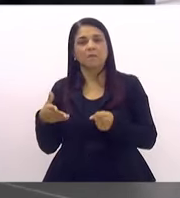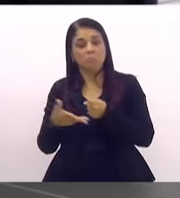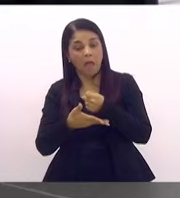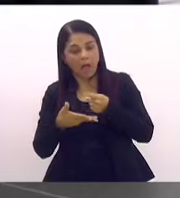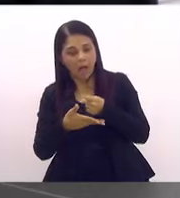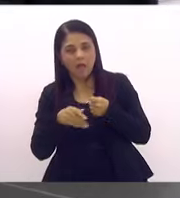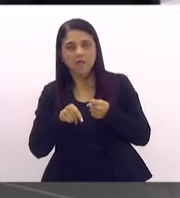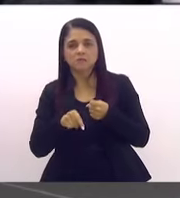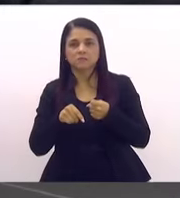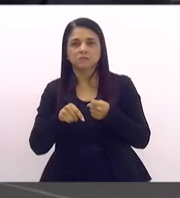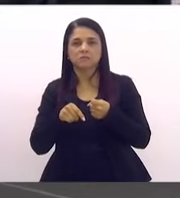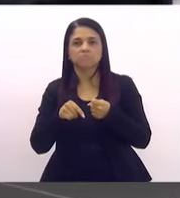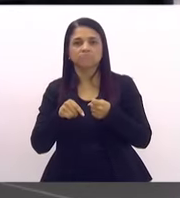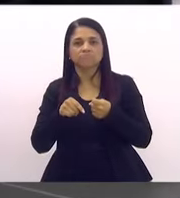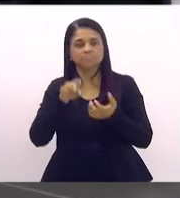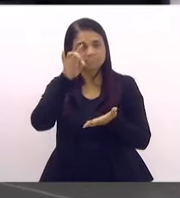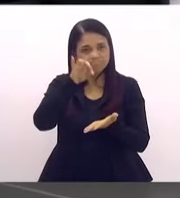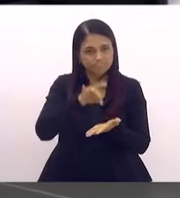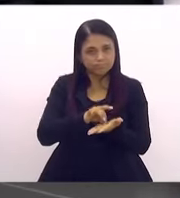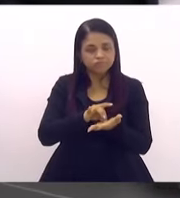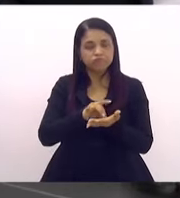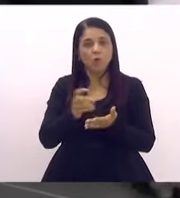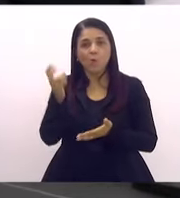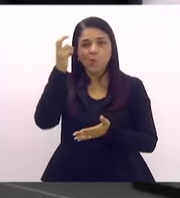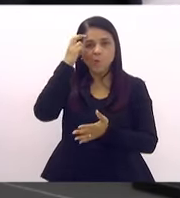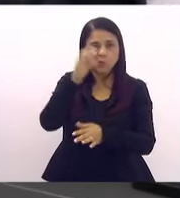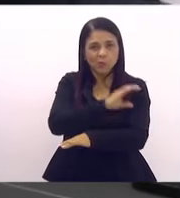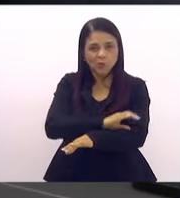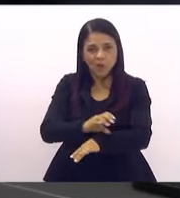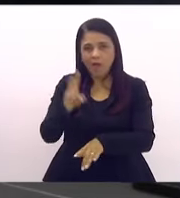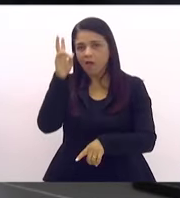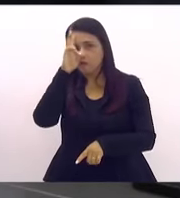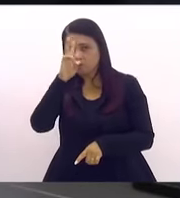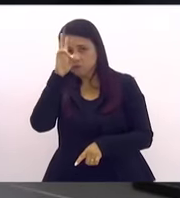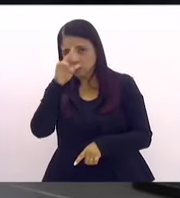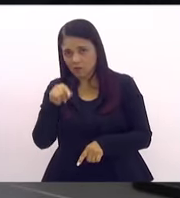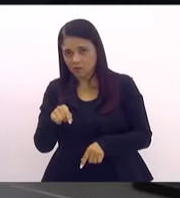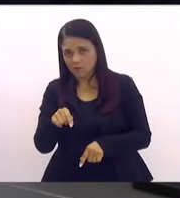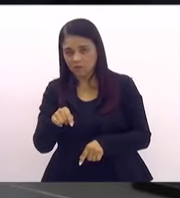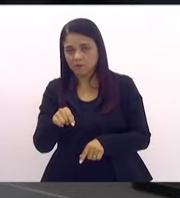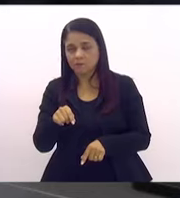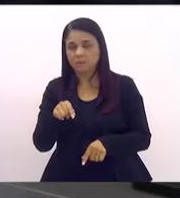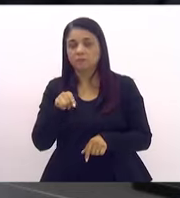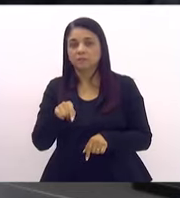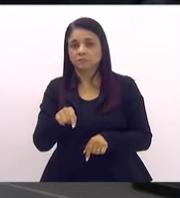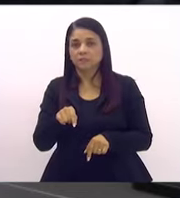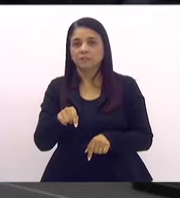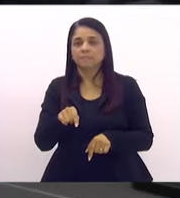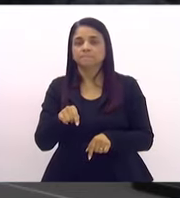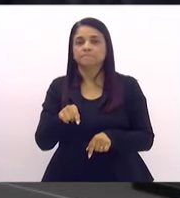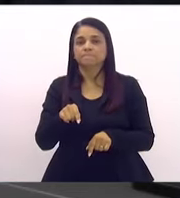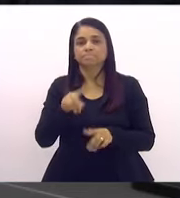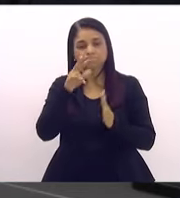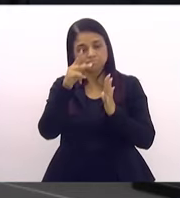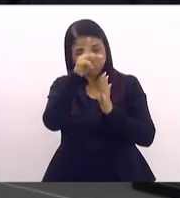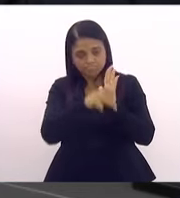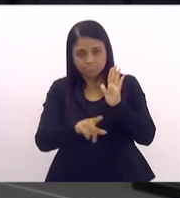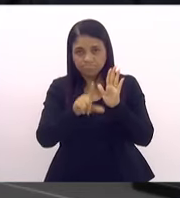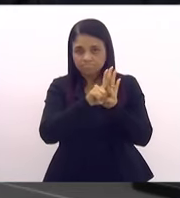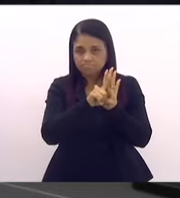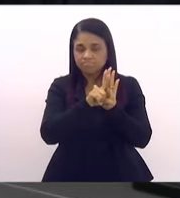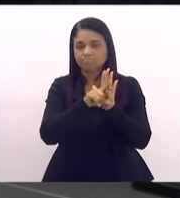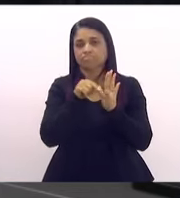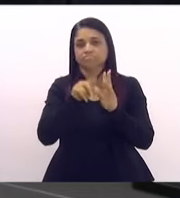há materialidade cultural, histórica, para aquele determinado fim que o projeto se